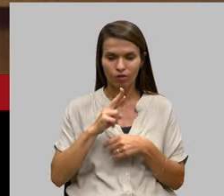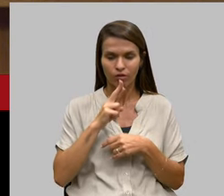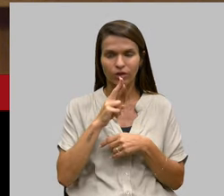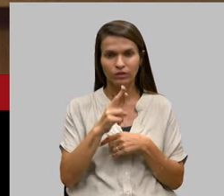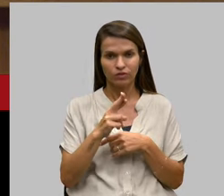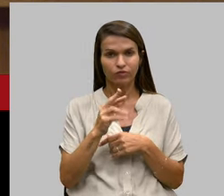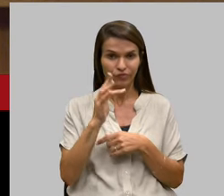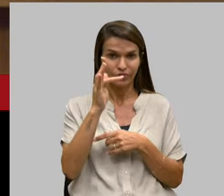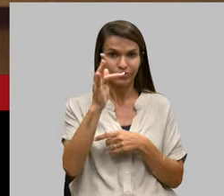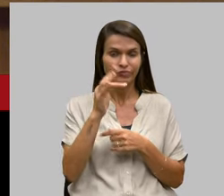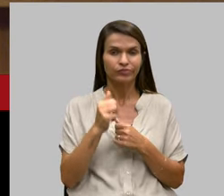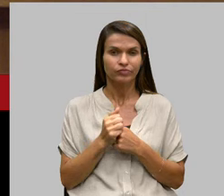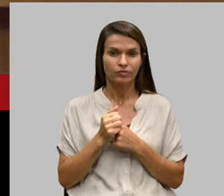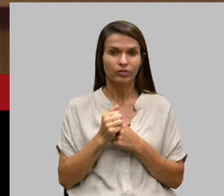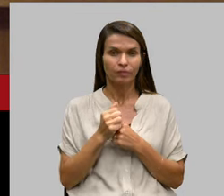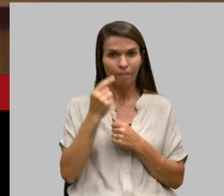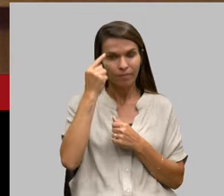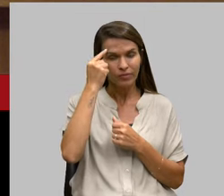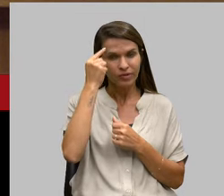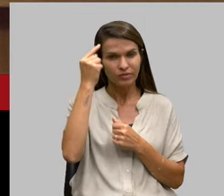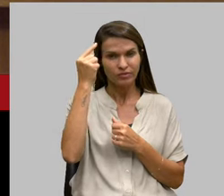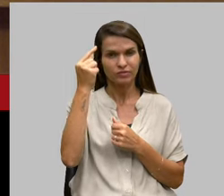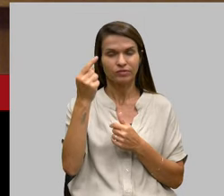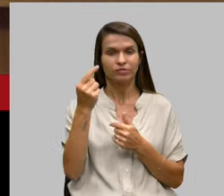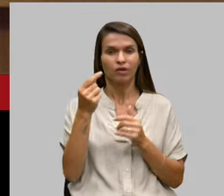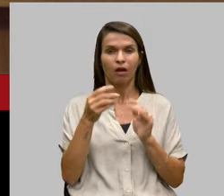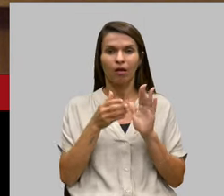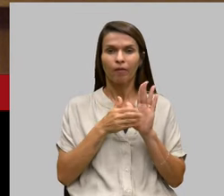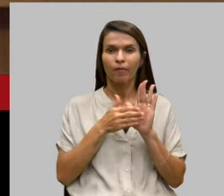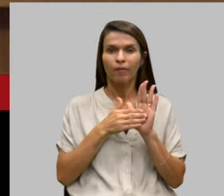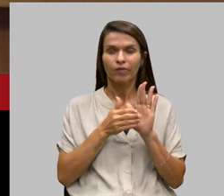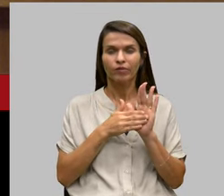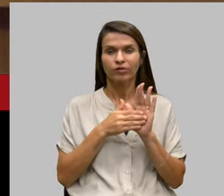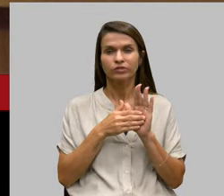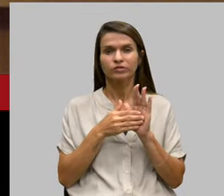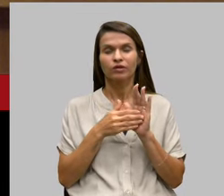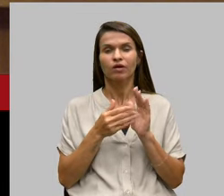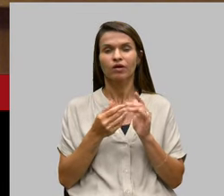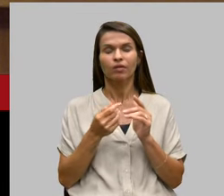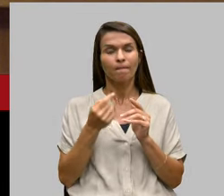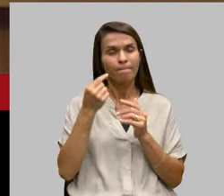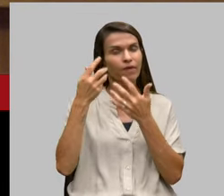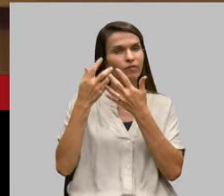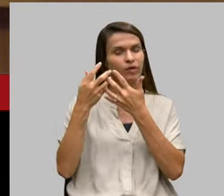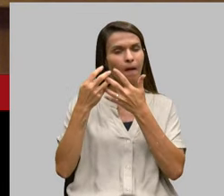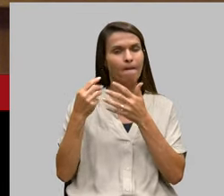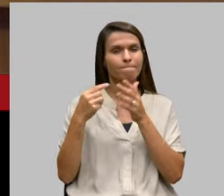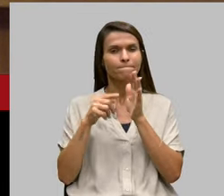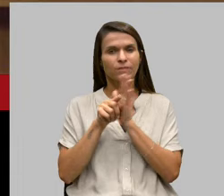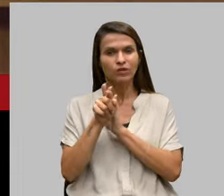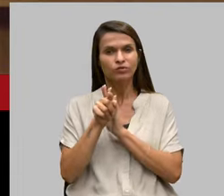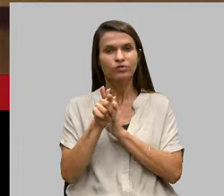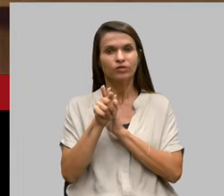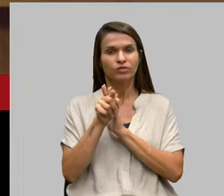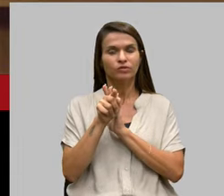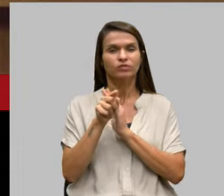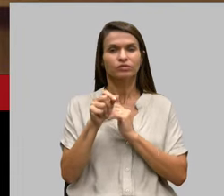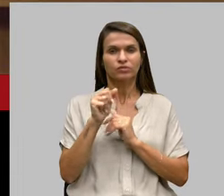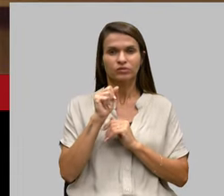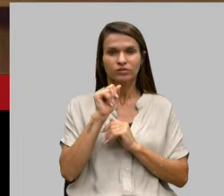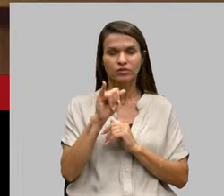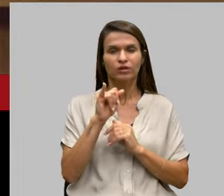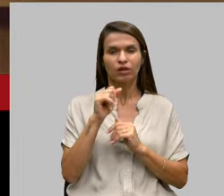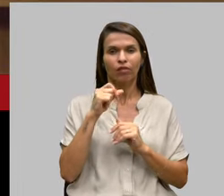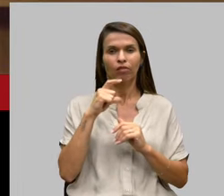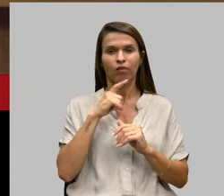pensando em sustentabilidade a gente tem que pensar e aí voltando né à pergunta na qualidade do passivo se ele tá sendo bem precificado com as premissas